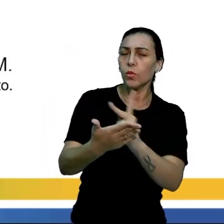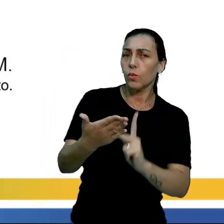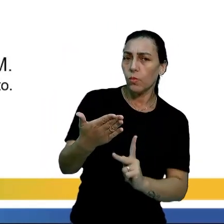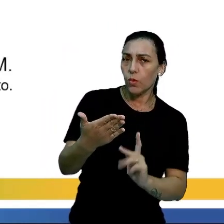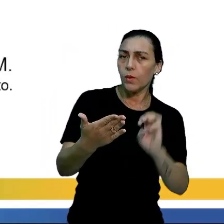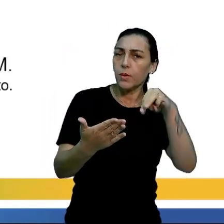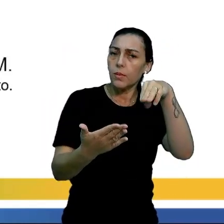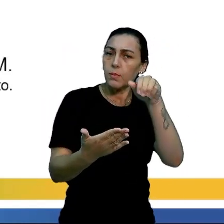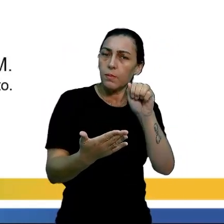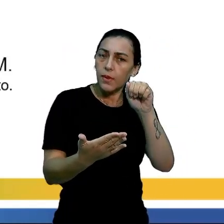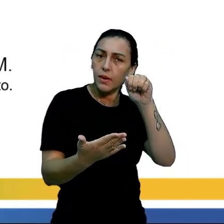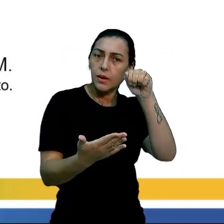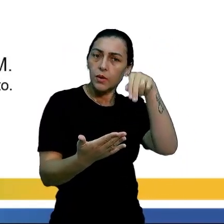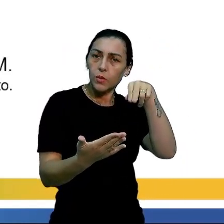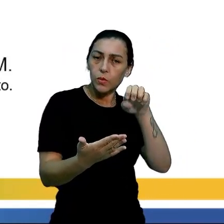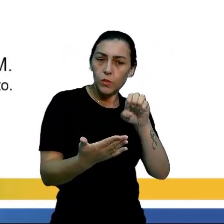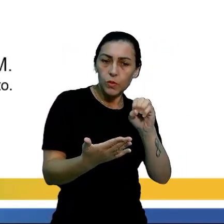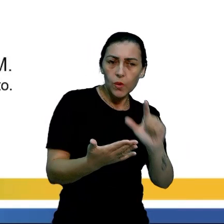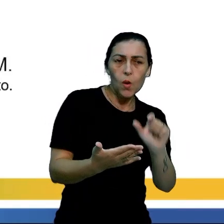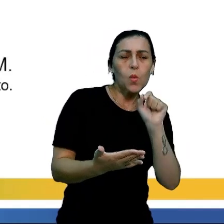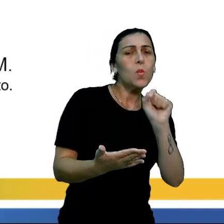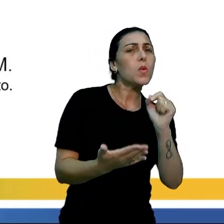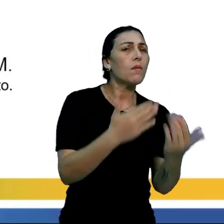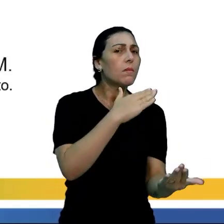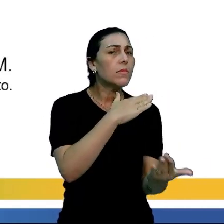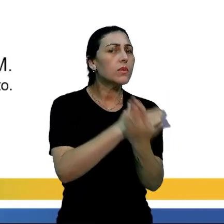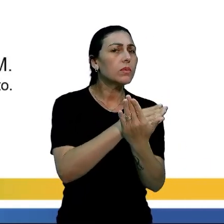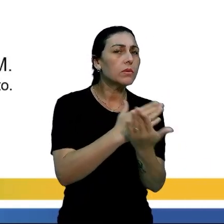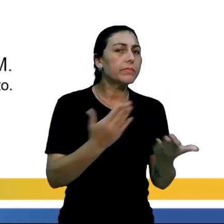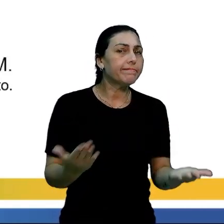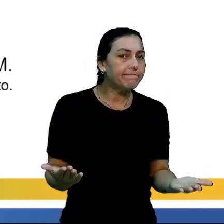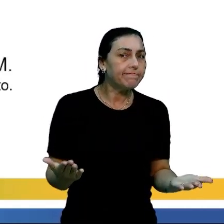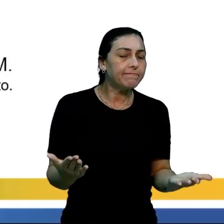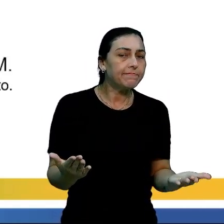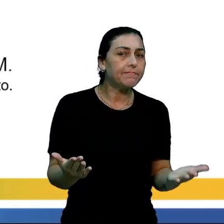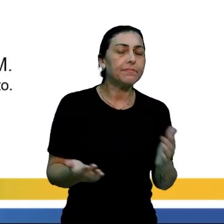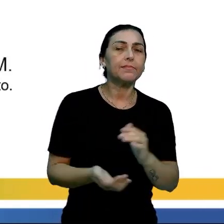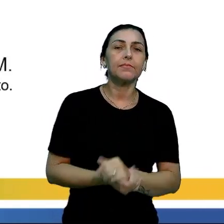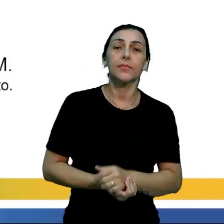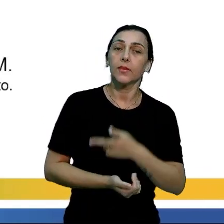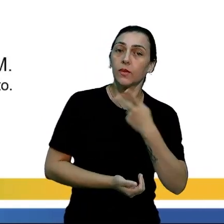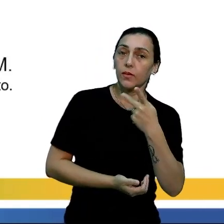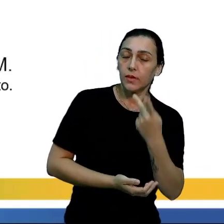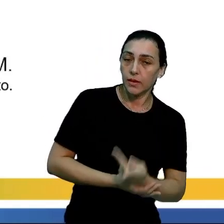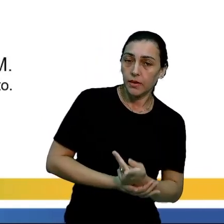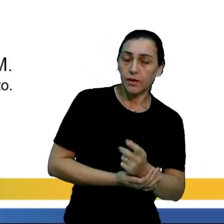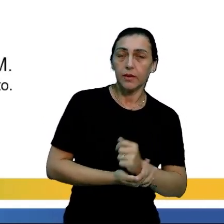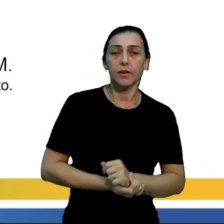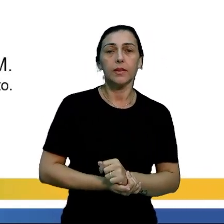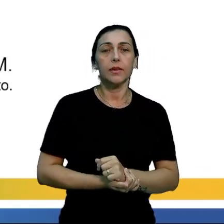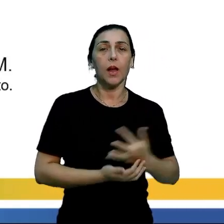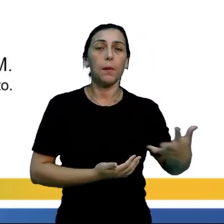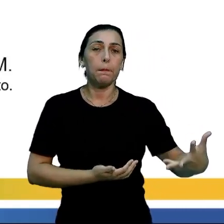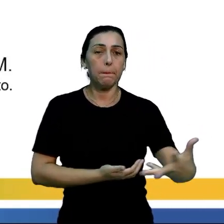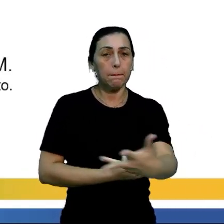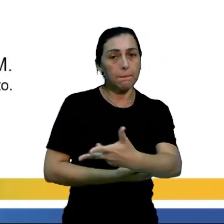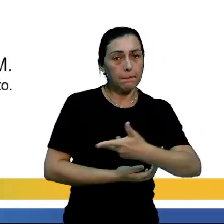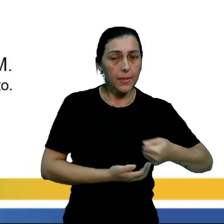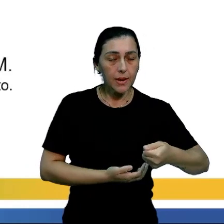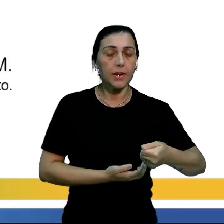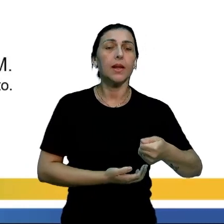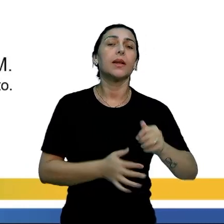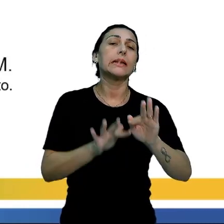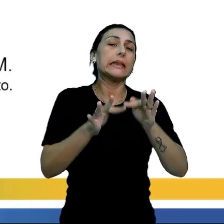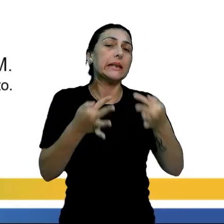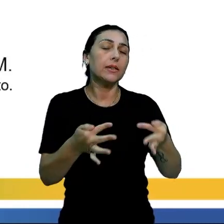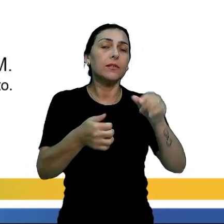Machado, né? O que que isso vai me ajudar, professor? Galera, como eu disse, a habilidade 5 que trata essa questão,